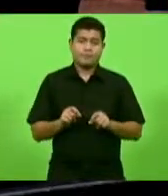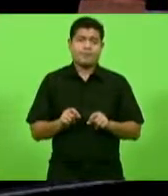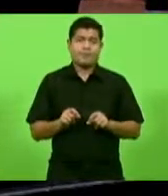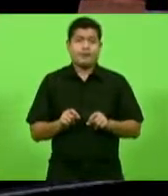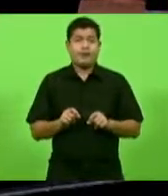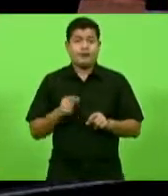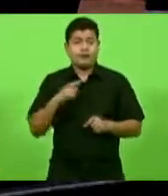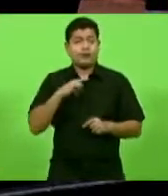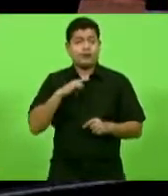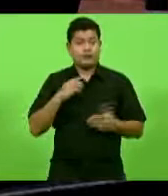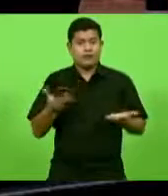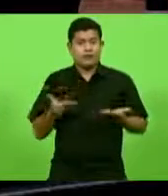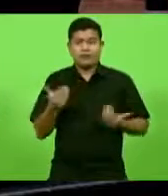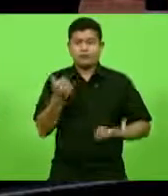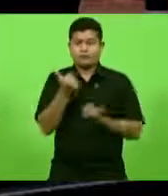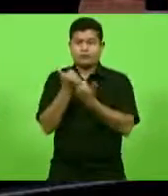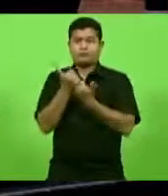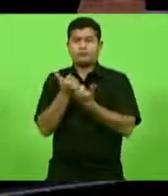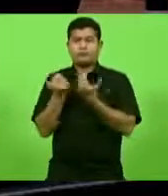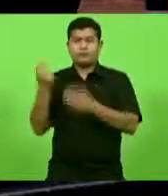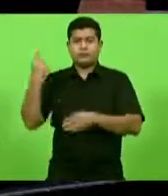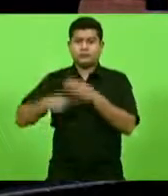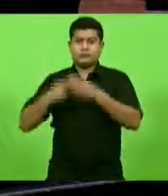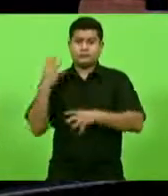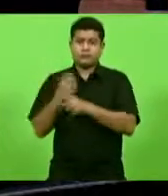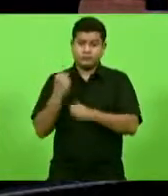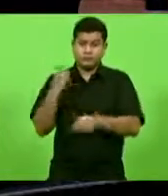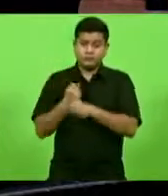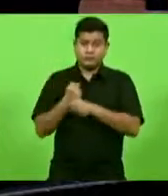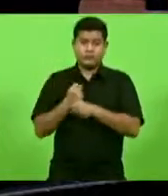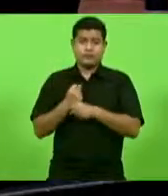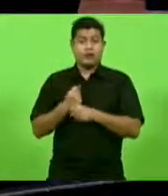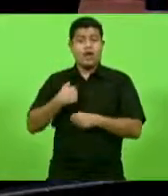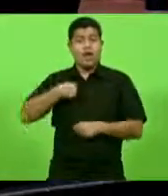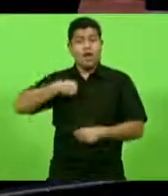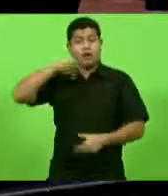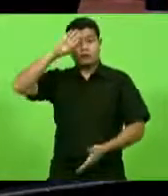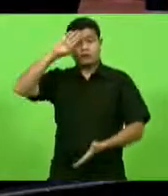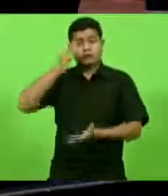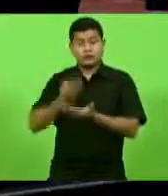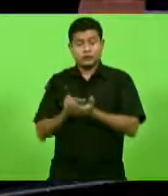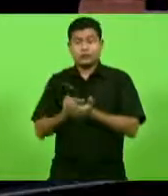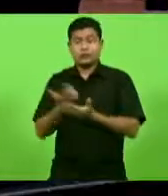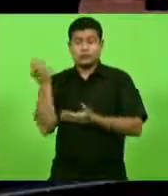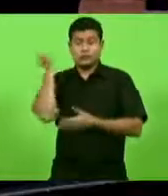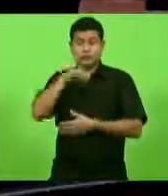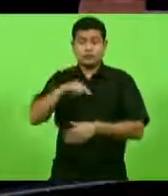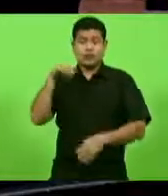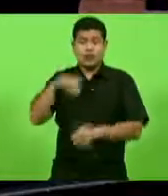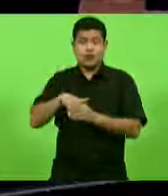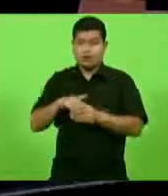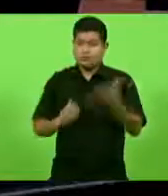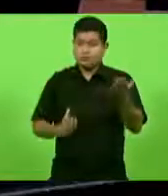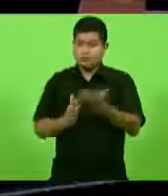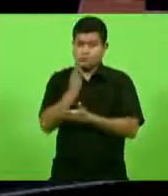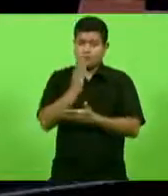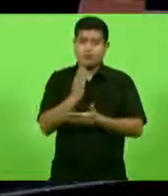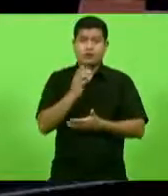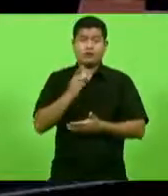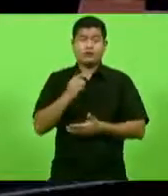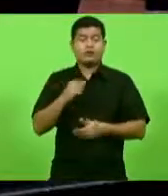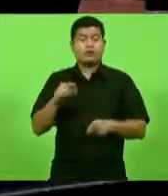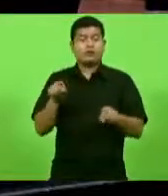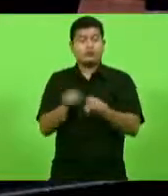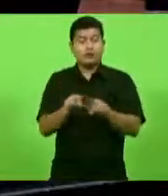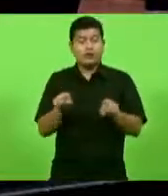Comissão de Finanças, e acredito que possamos aprovar aqui no plenário, fizemos também uma ressalva,